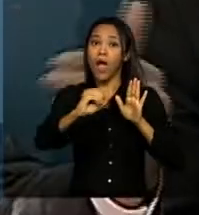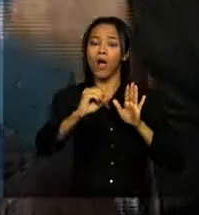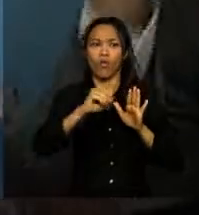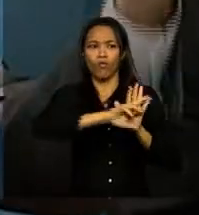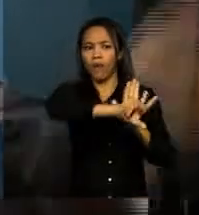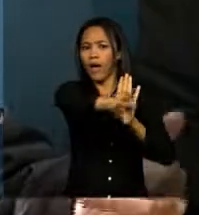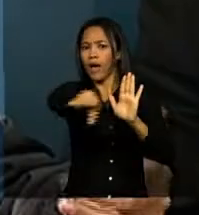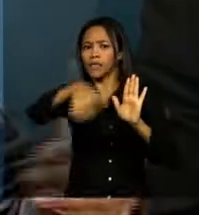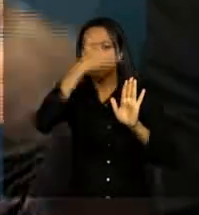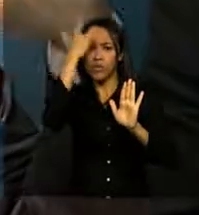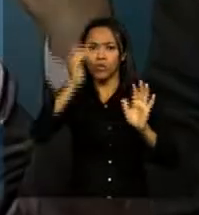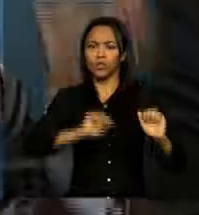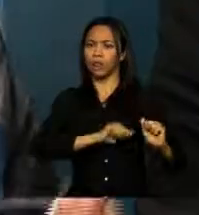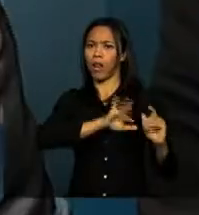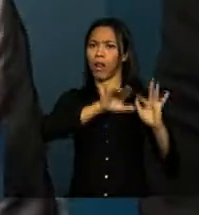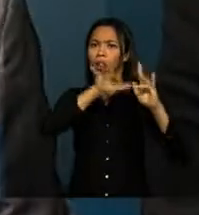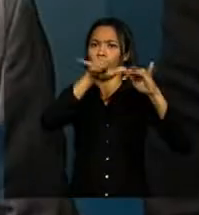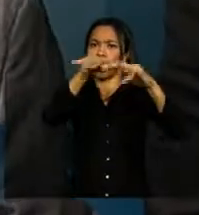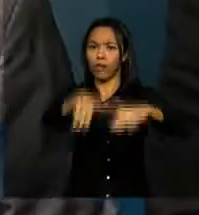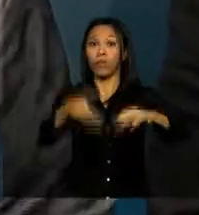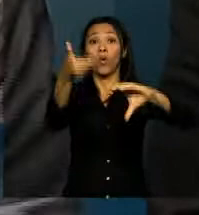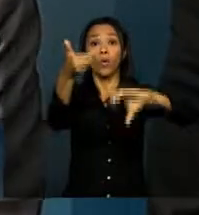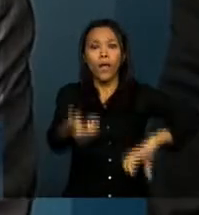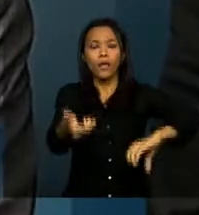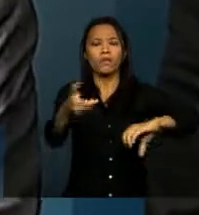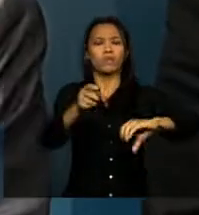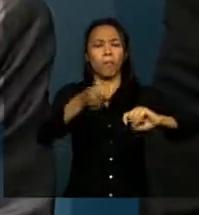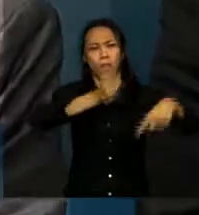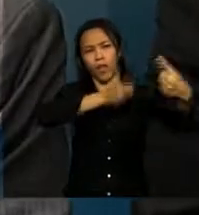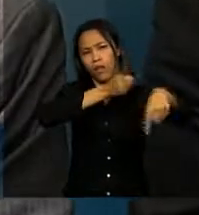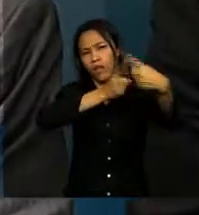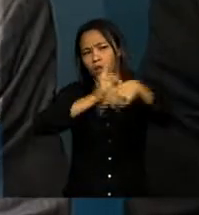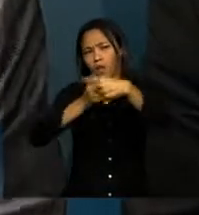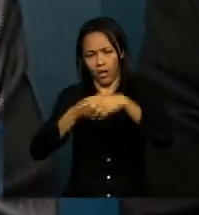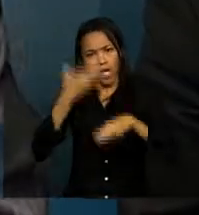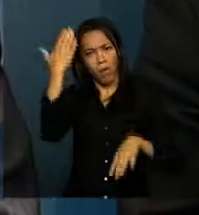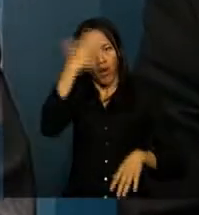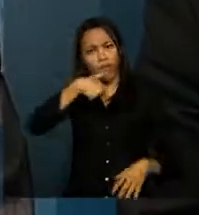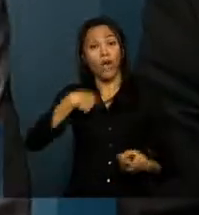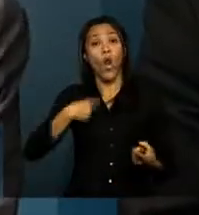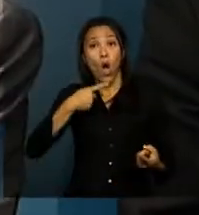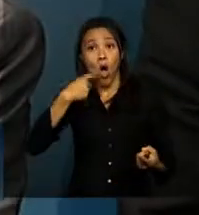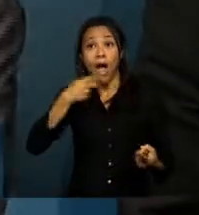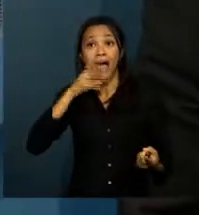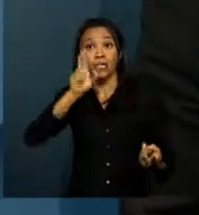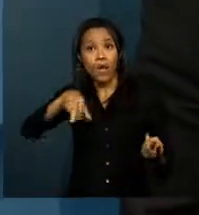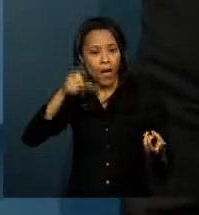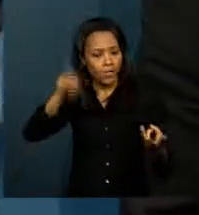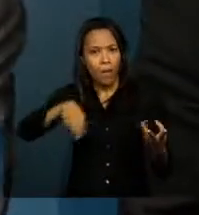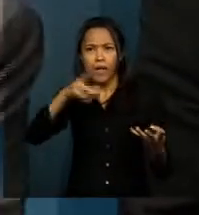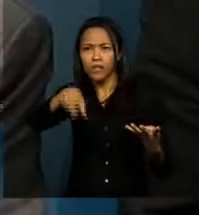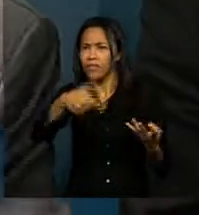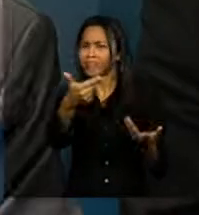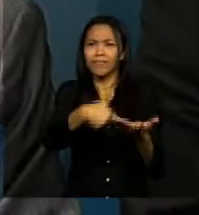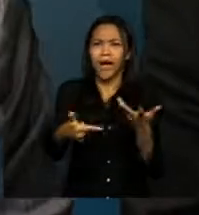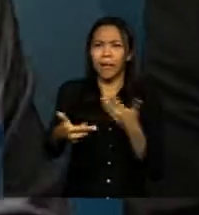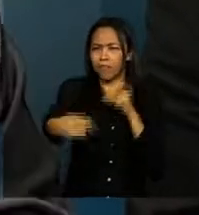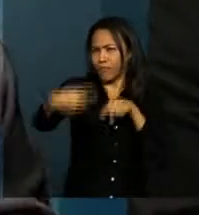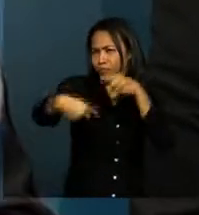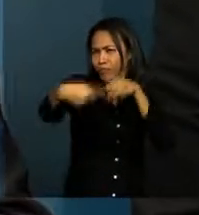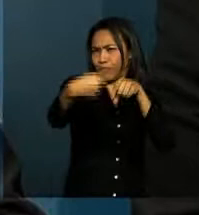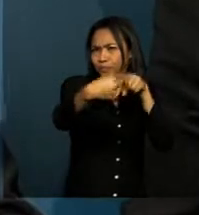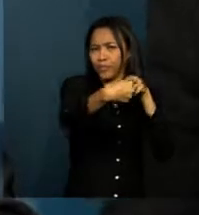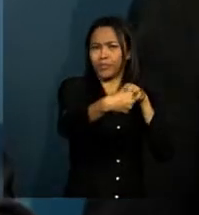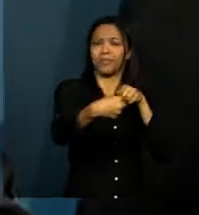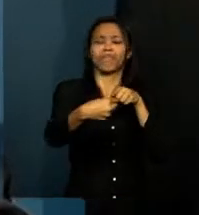civil foram ao Congresso debater com lideranças e mostraram suas razões aos parlamentares. Os parlamentares também mostraram suas razões